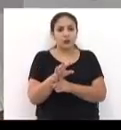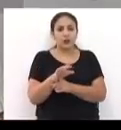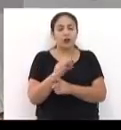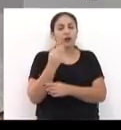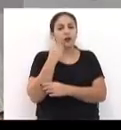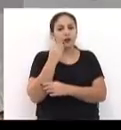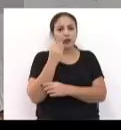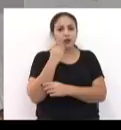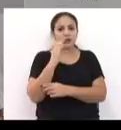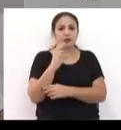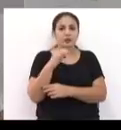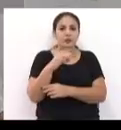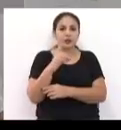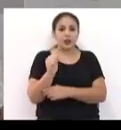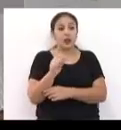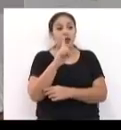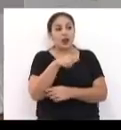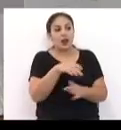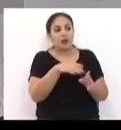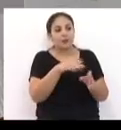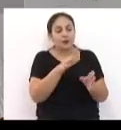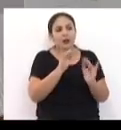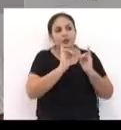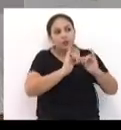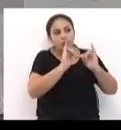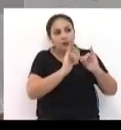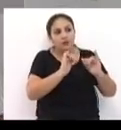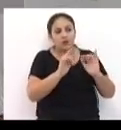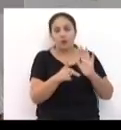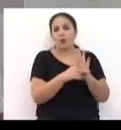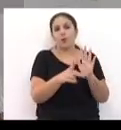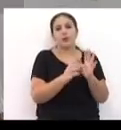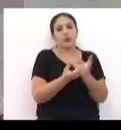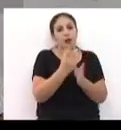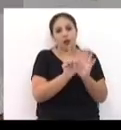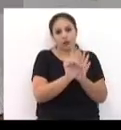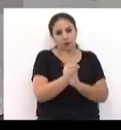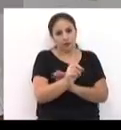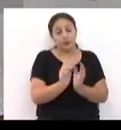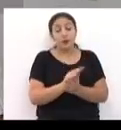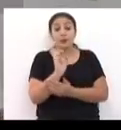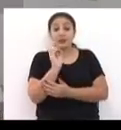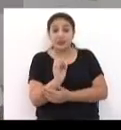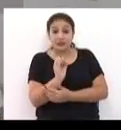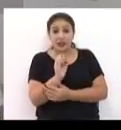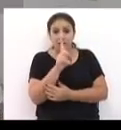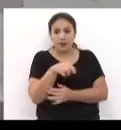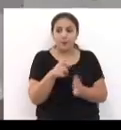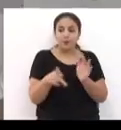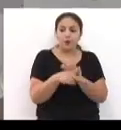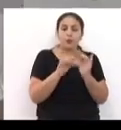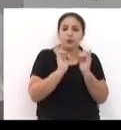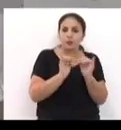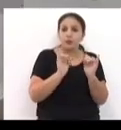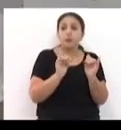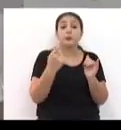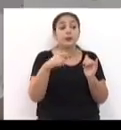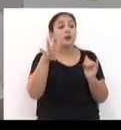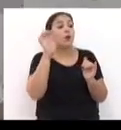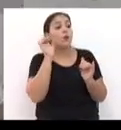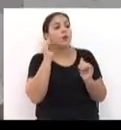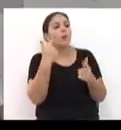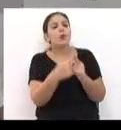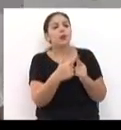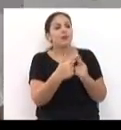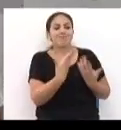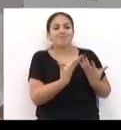que o CMDI é um órgão consultivo e não deliberativo, mas de qualquer maneira, se ele está aí para ser consultivo, eles têm que ser ouvido